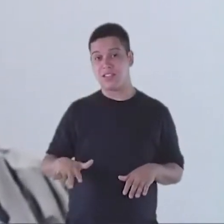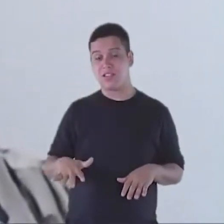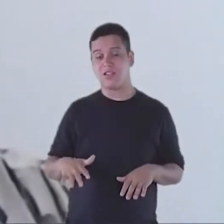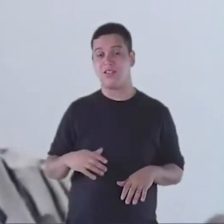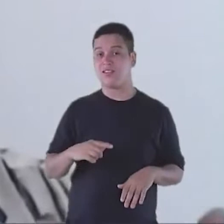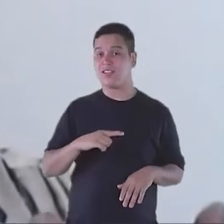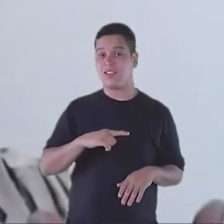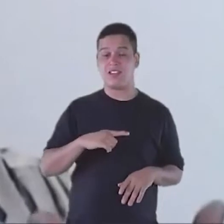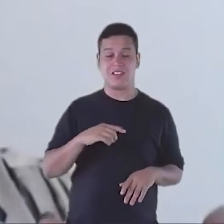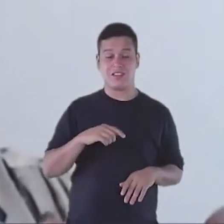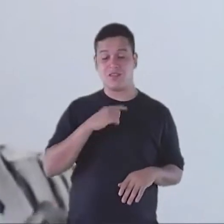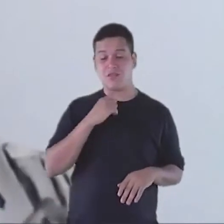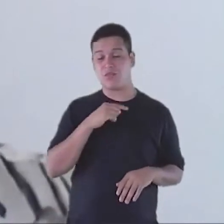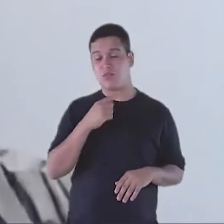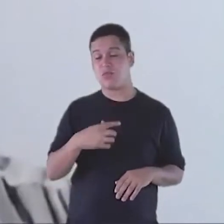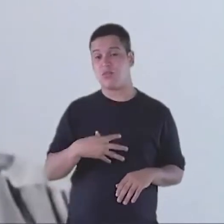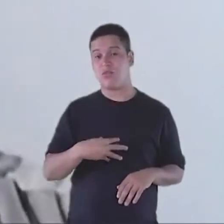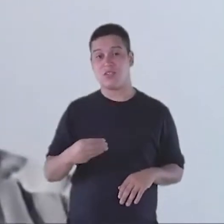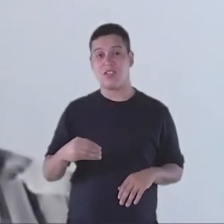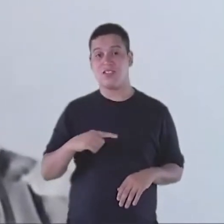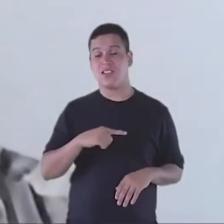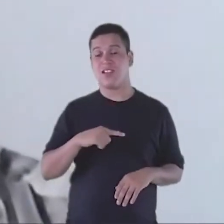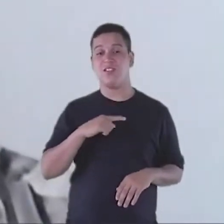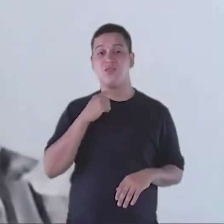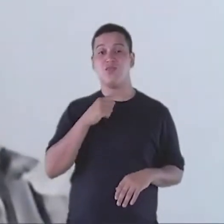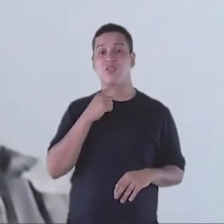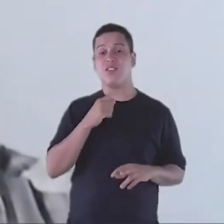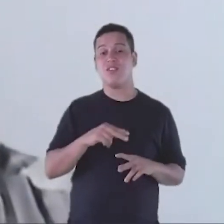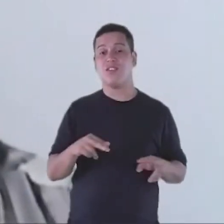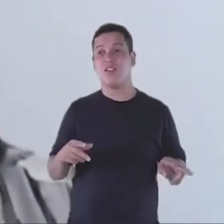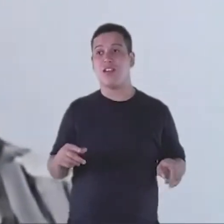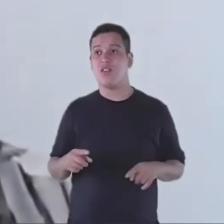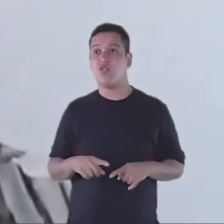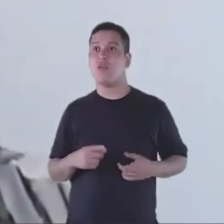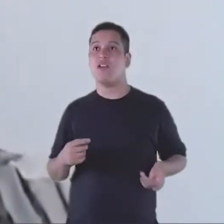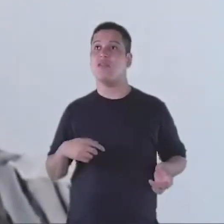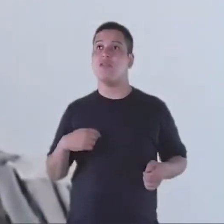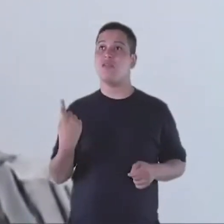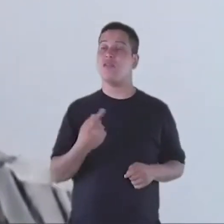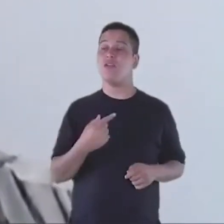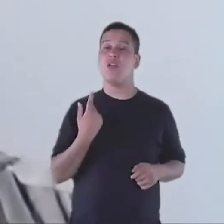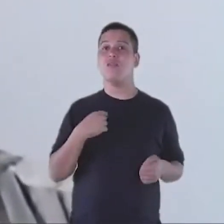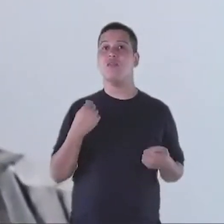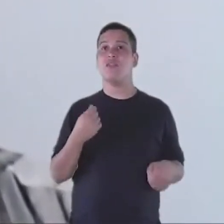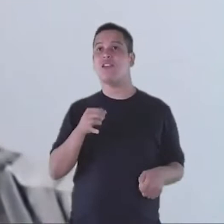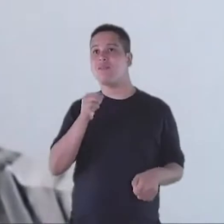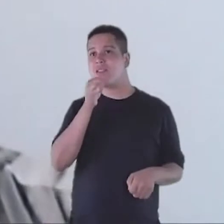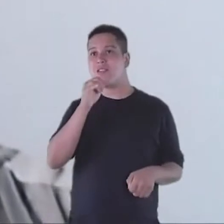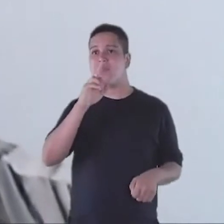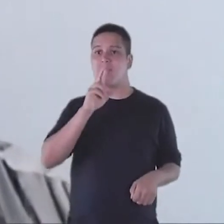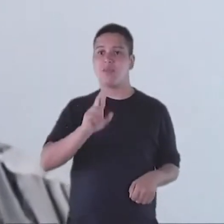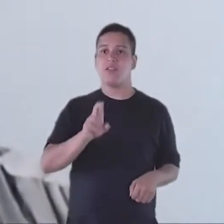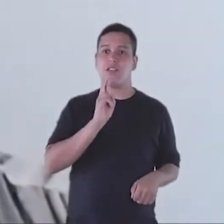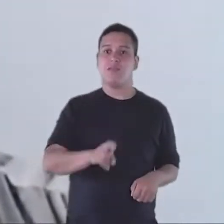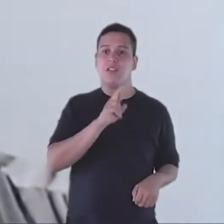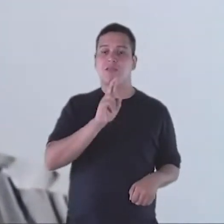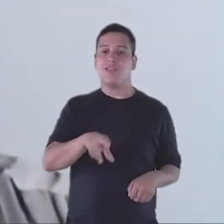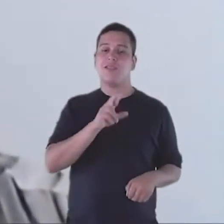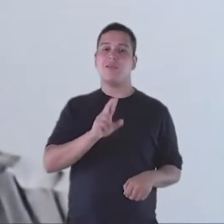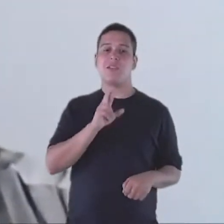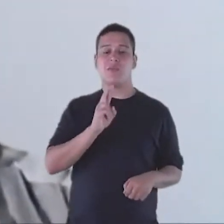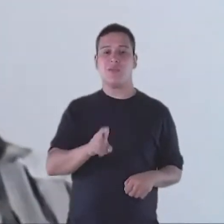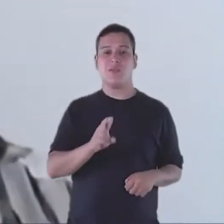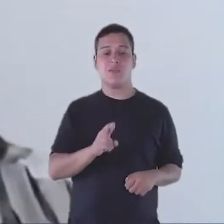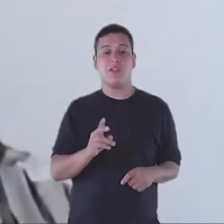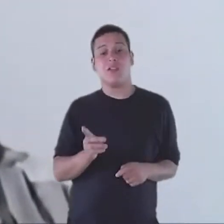A gente quer responder todas as dúvidas. Eu já vi muito pai, muita mãe que fica